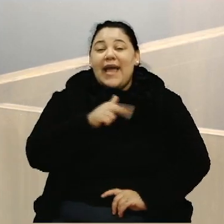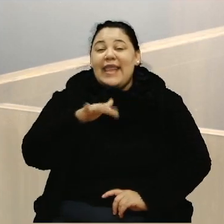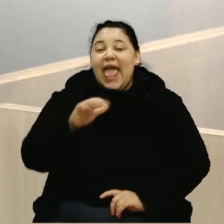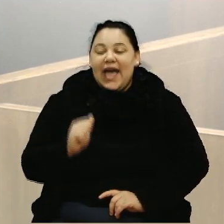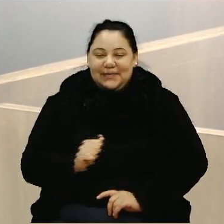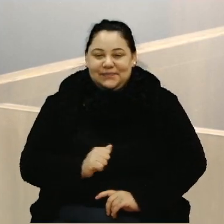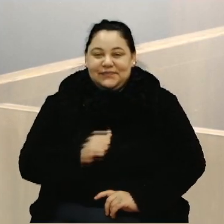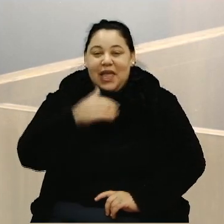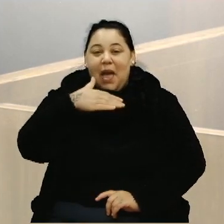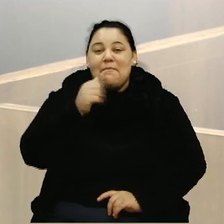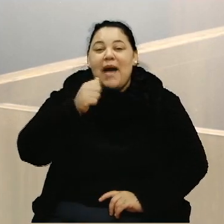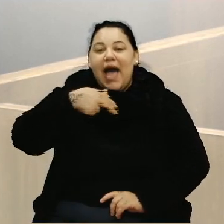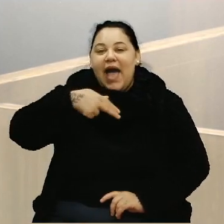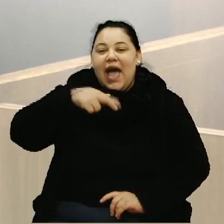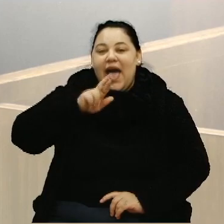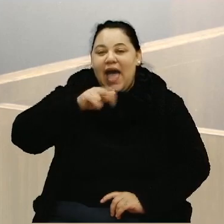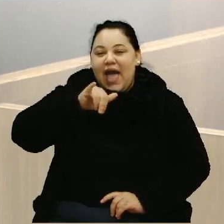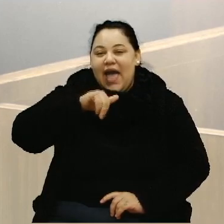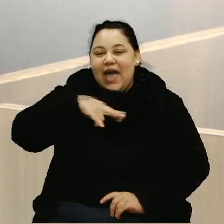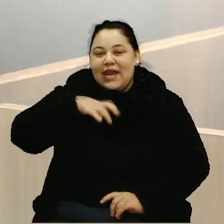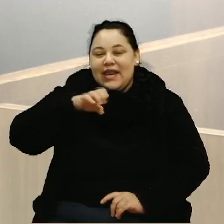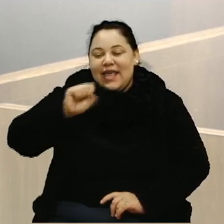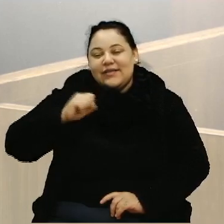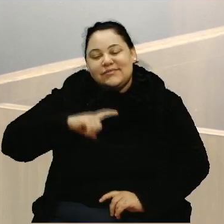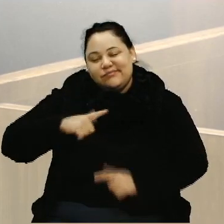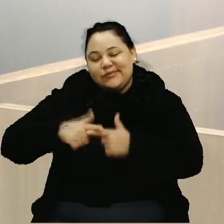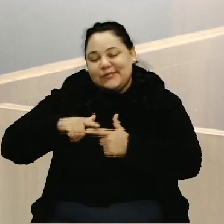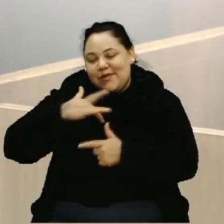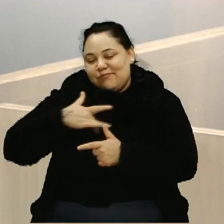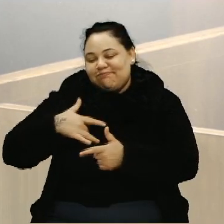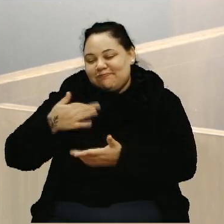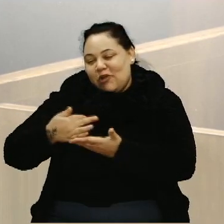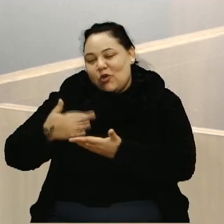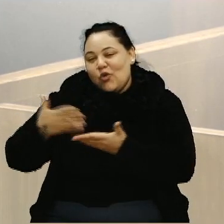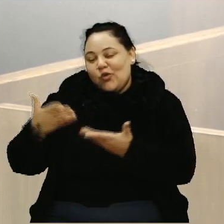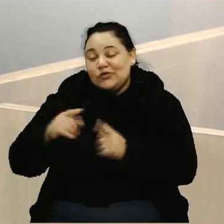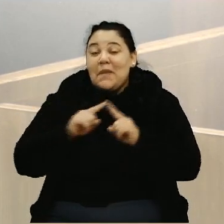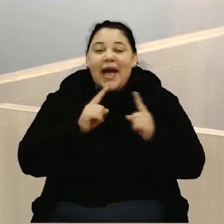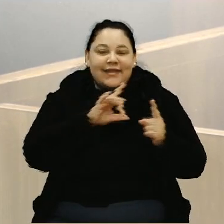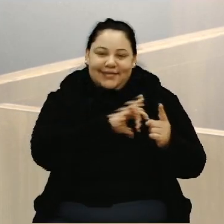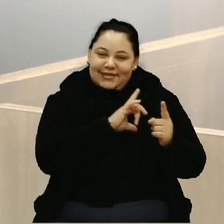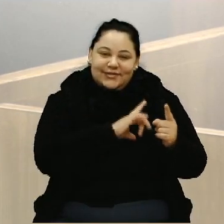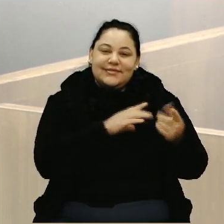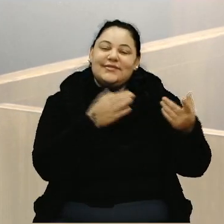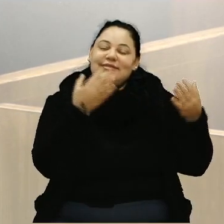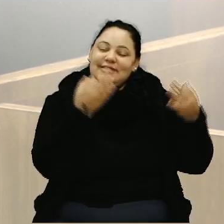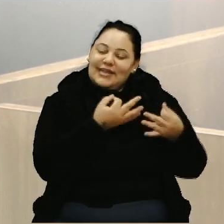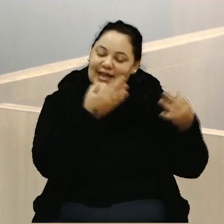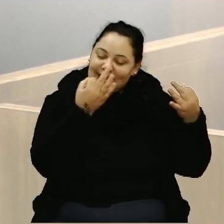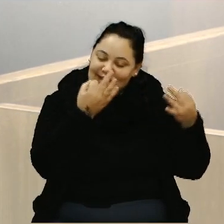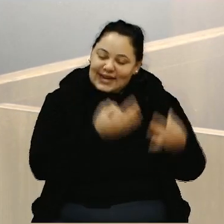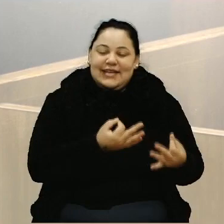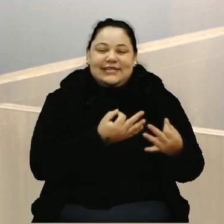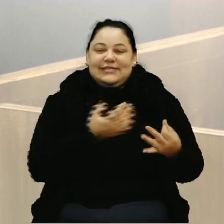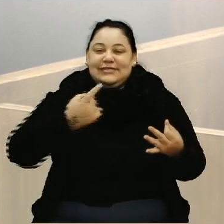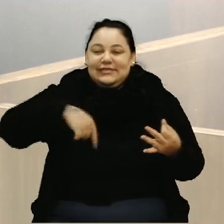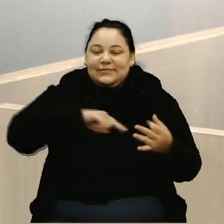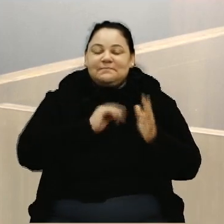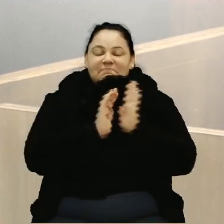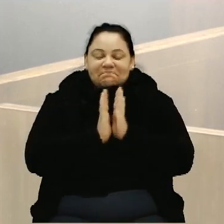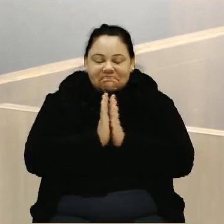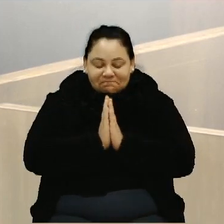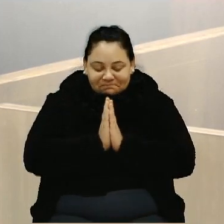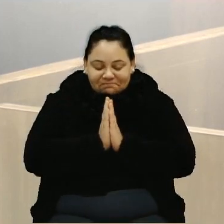e a Marinês, que por estar com problemas de saúde não está aqui conosco, mas tenho certeza que em nossas orações,